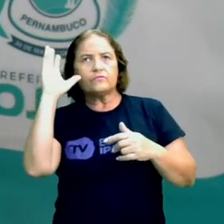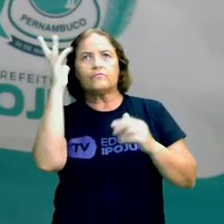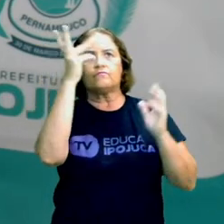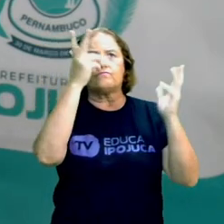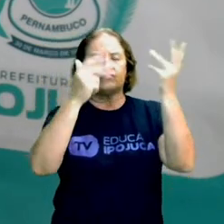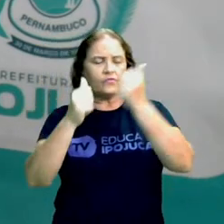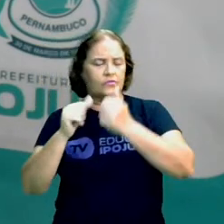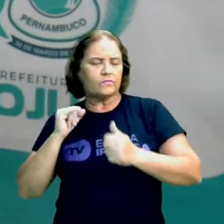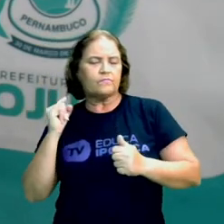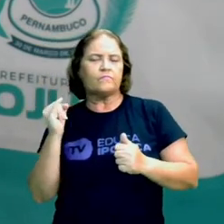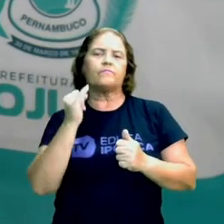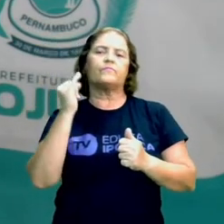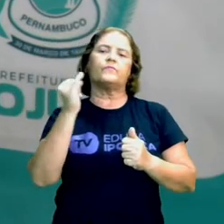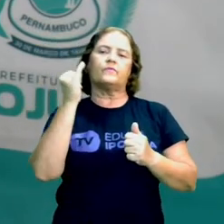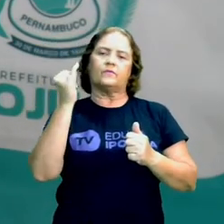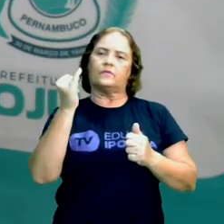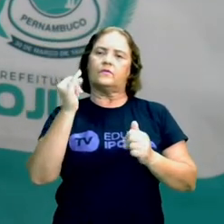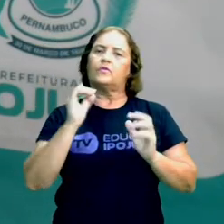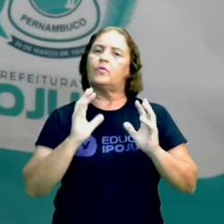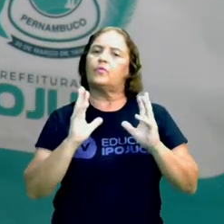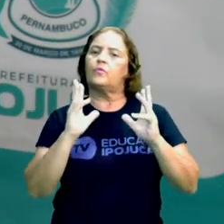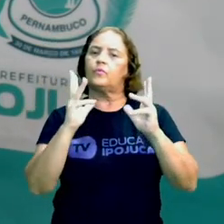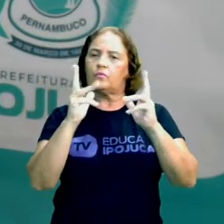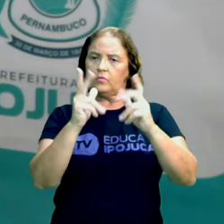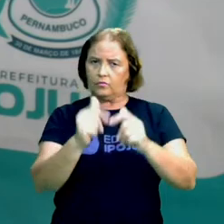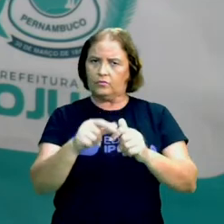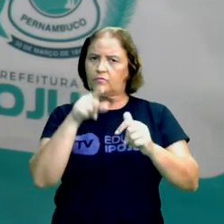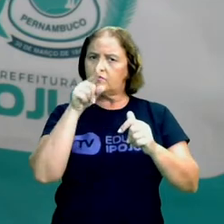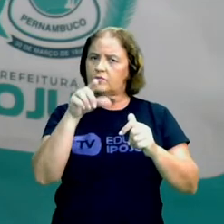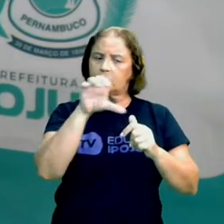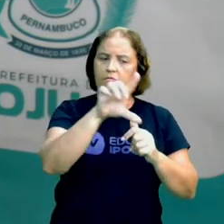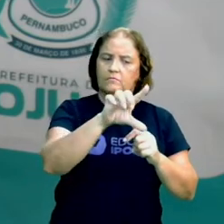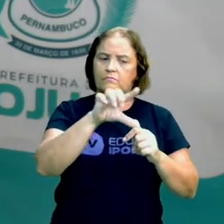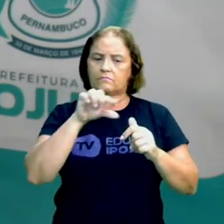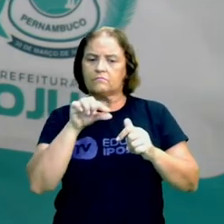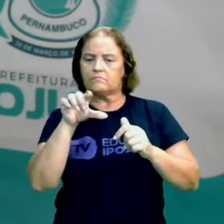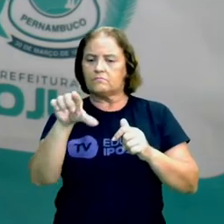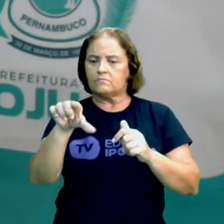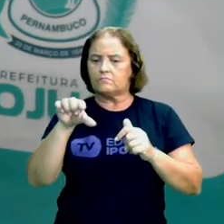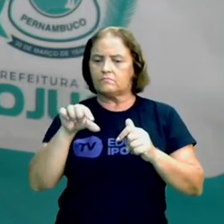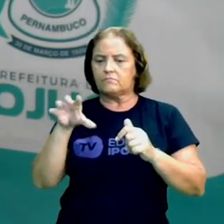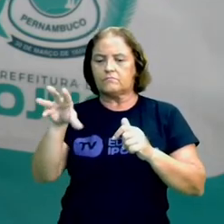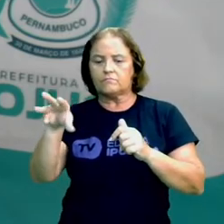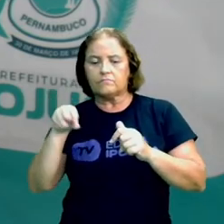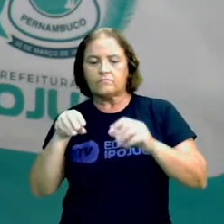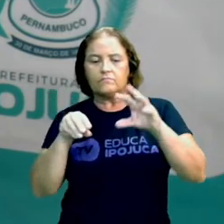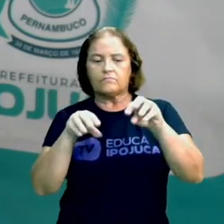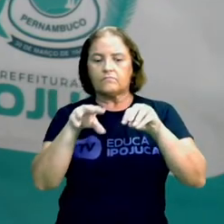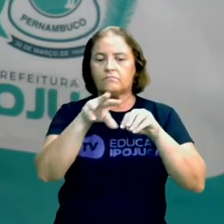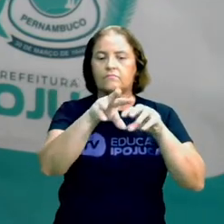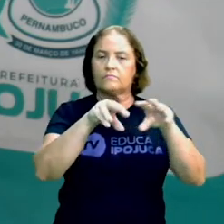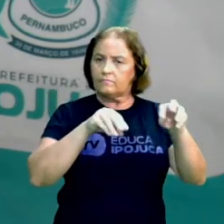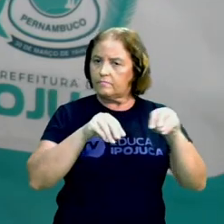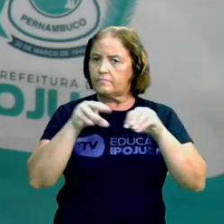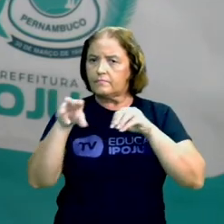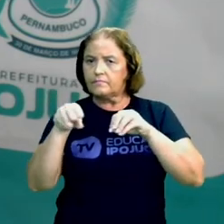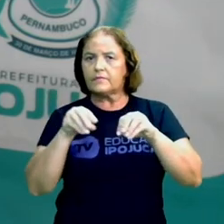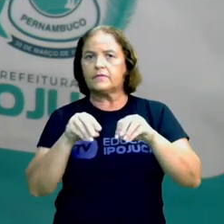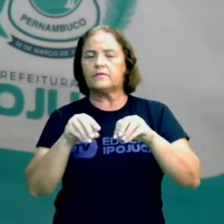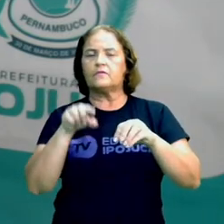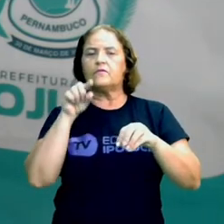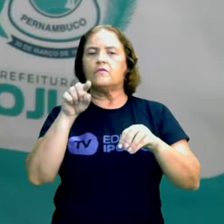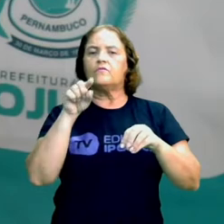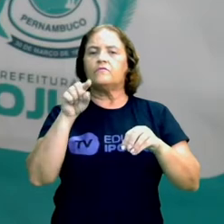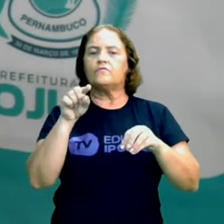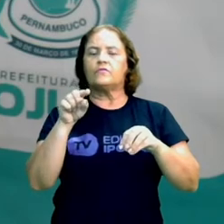pesquisa. Então, tudo isso você está aí selecionando. Quando você seleciona, você edita, coloca na ordem